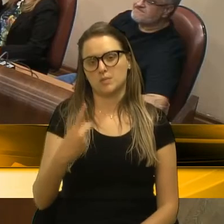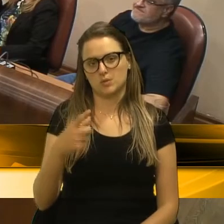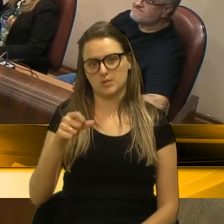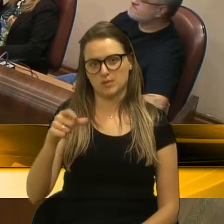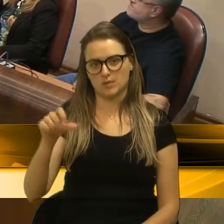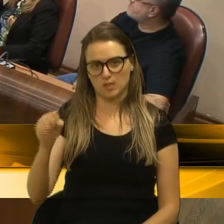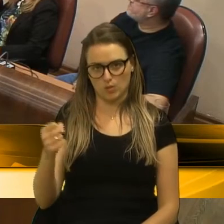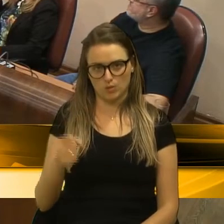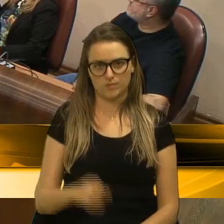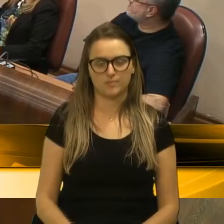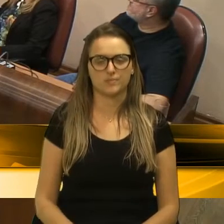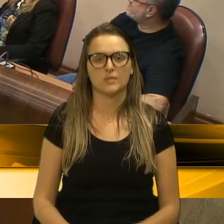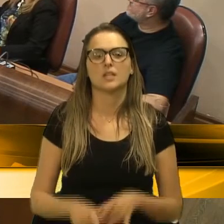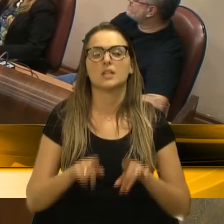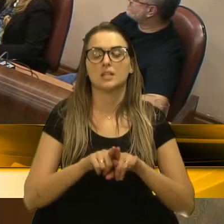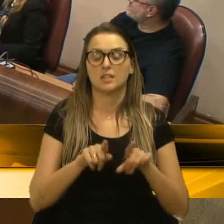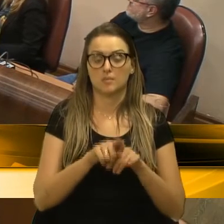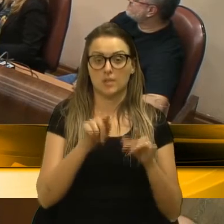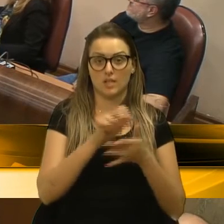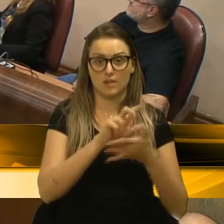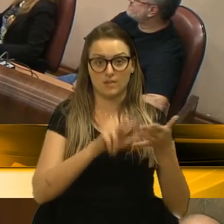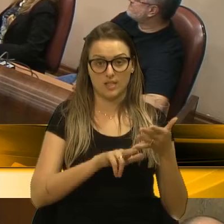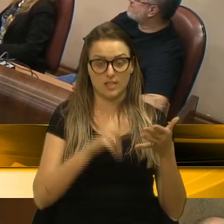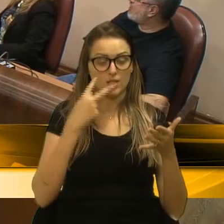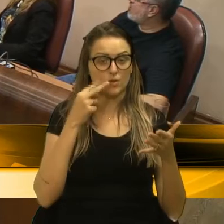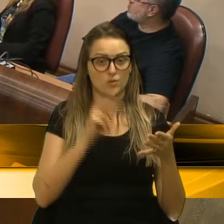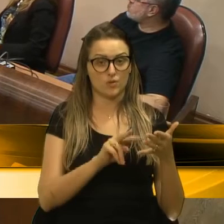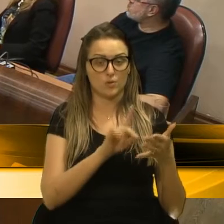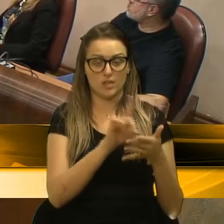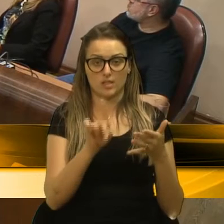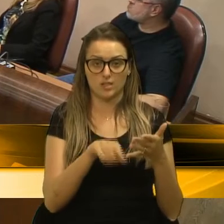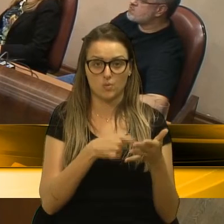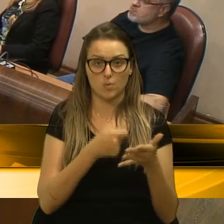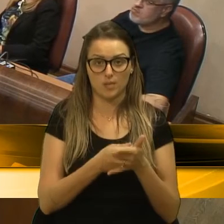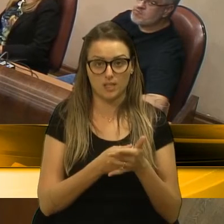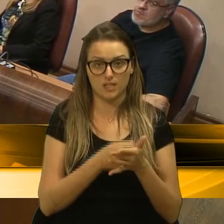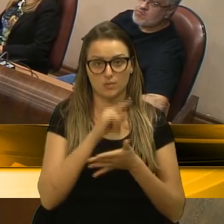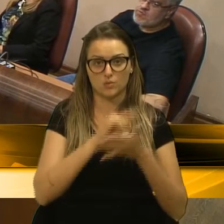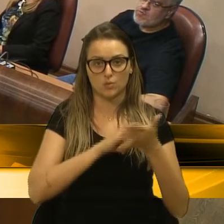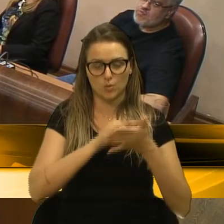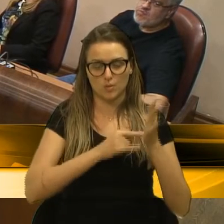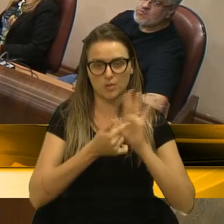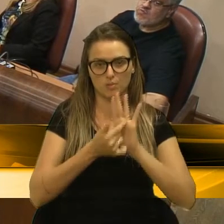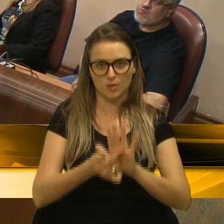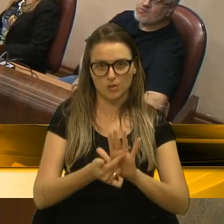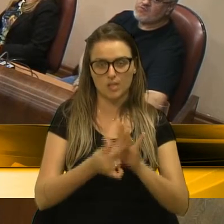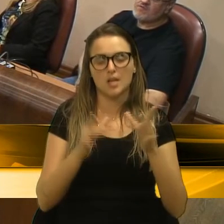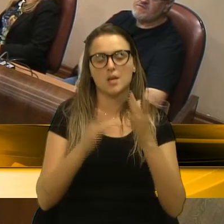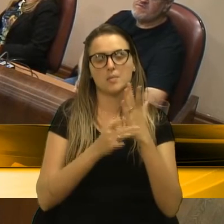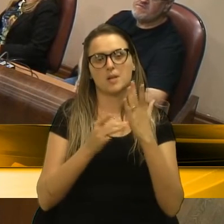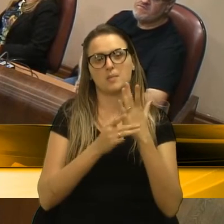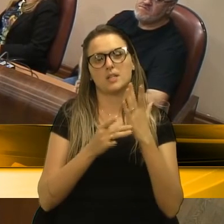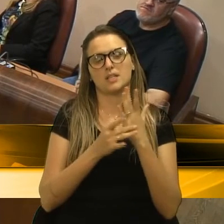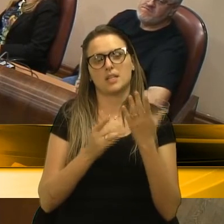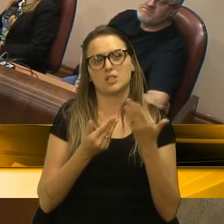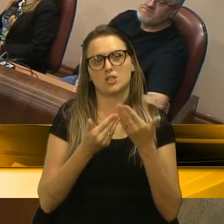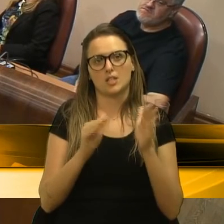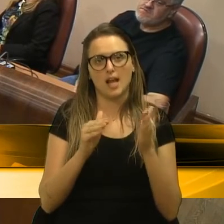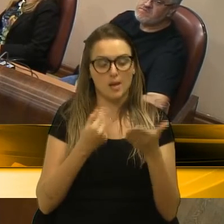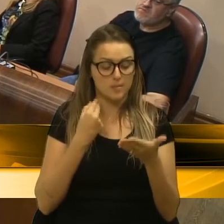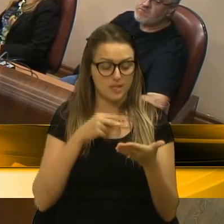9637/1998. Portanto, na minha análise de fato, verifico que a não exigência de nova apresentação da documentação para fins de habilitação no ato da abertura dos